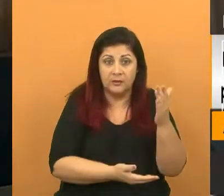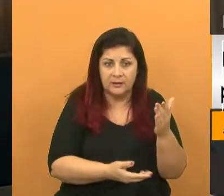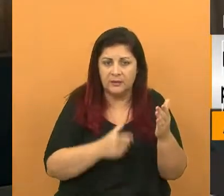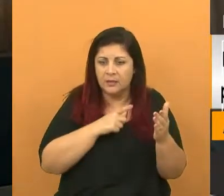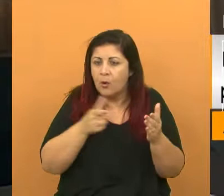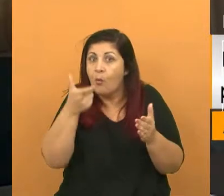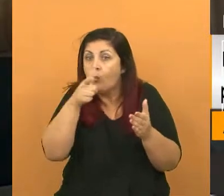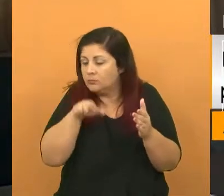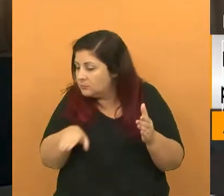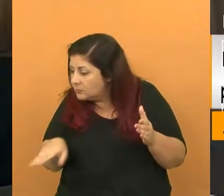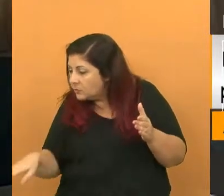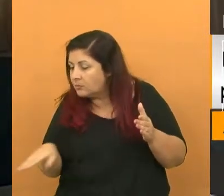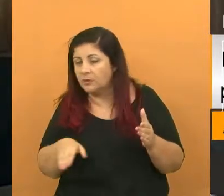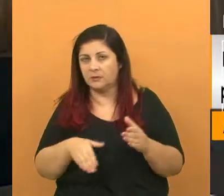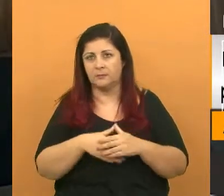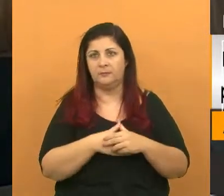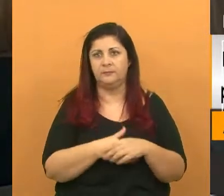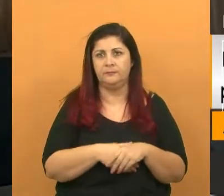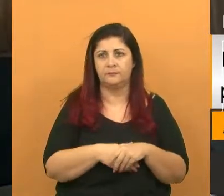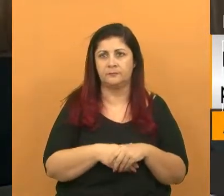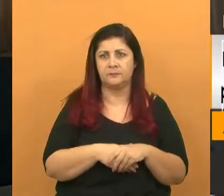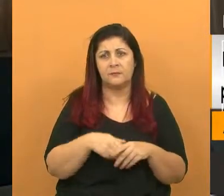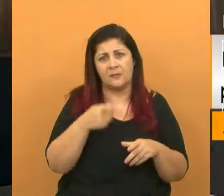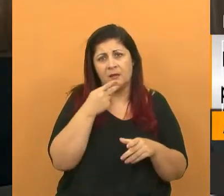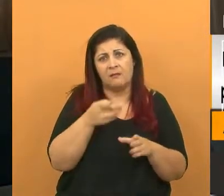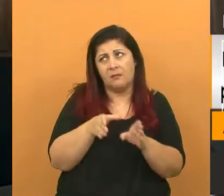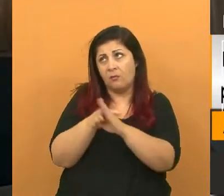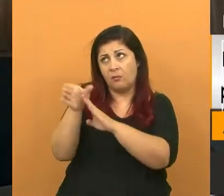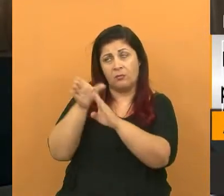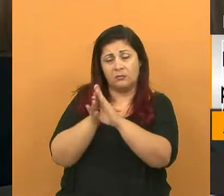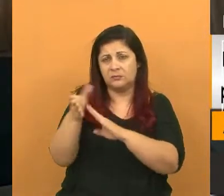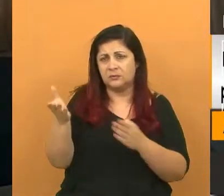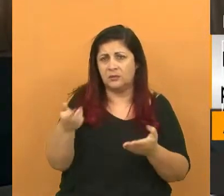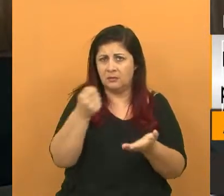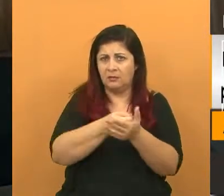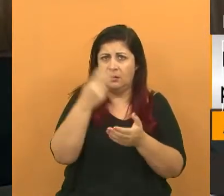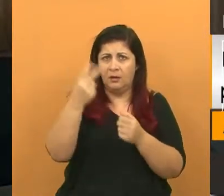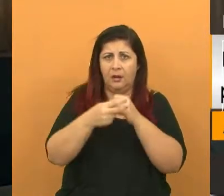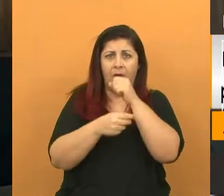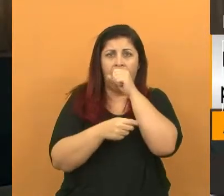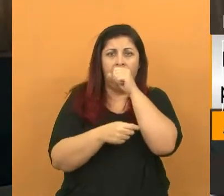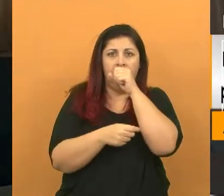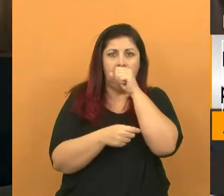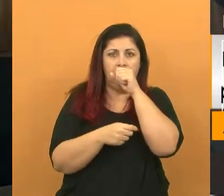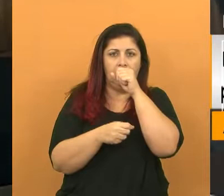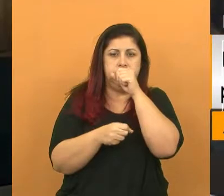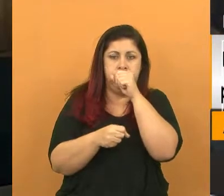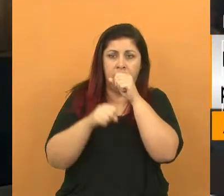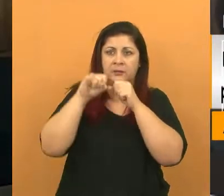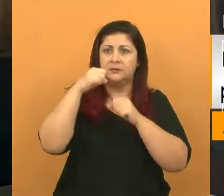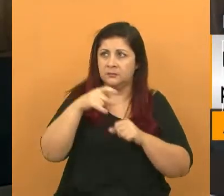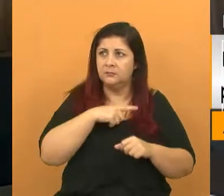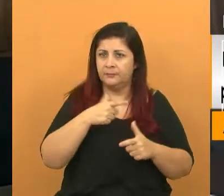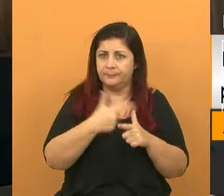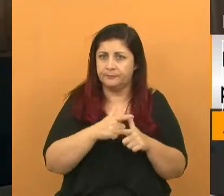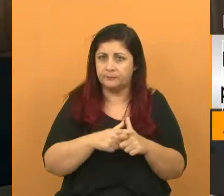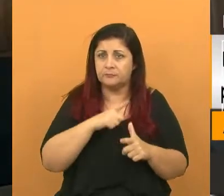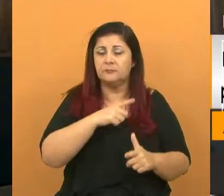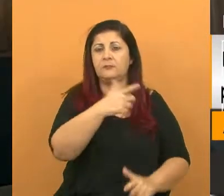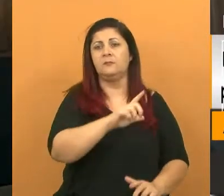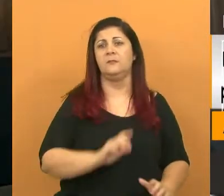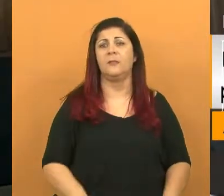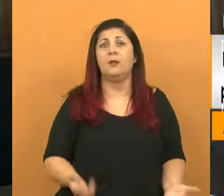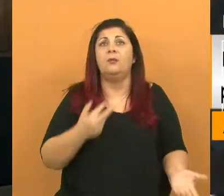reserva, né? Então, essa é a sugestão que a gente faz para a Santa Casa. Compra duas, porque se uma falhar, tem a outra reposição. Porque o que a gente não